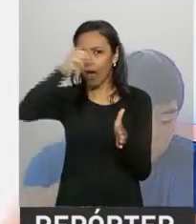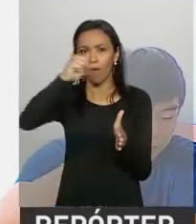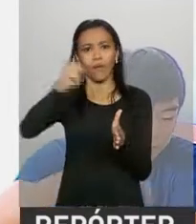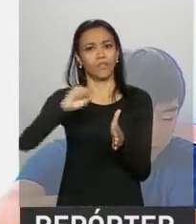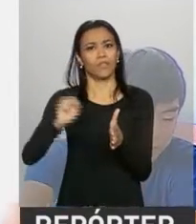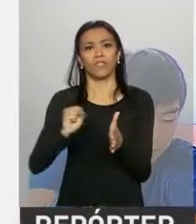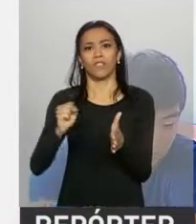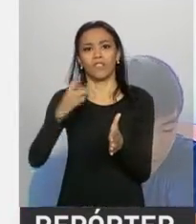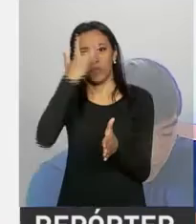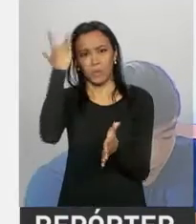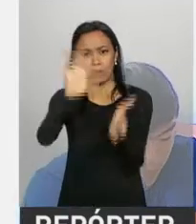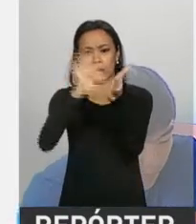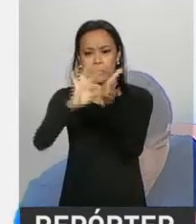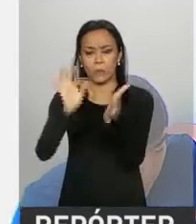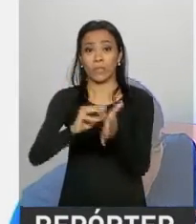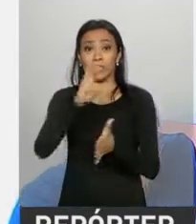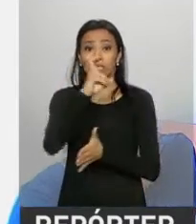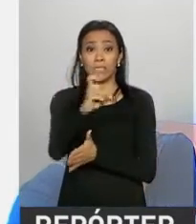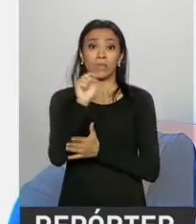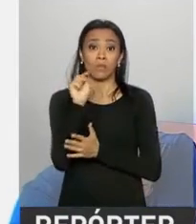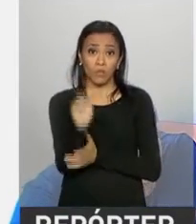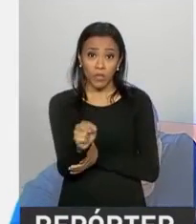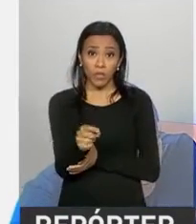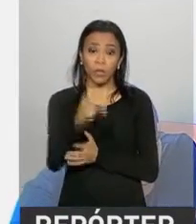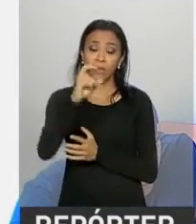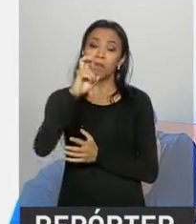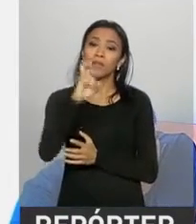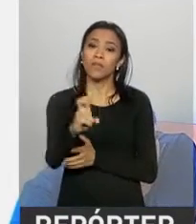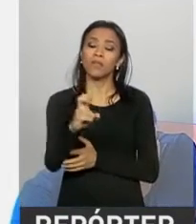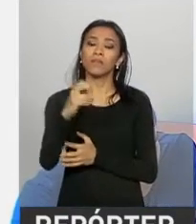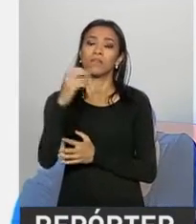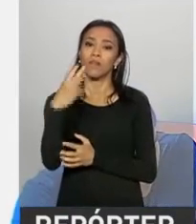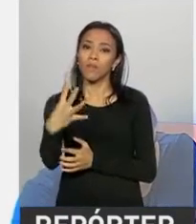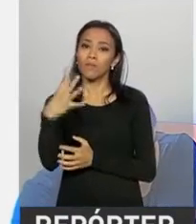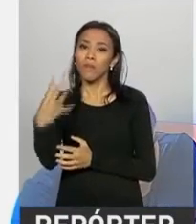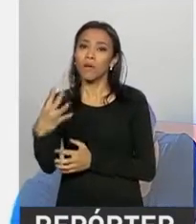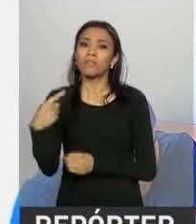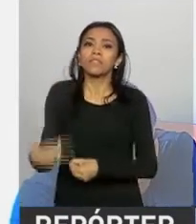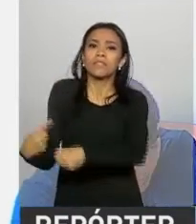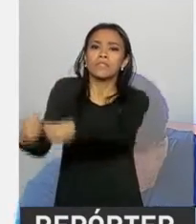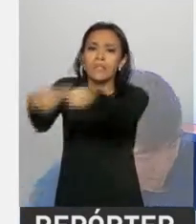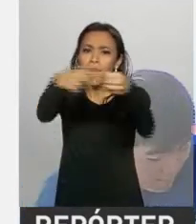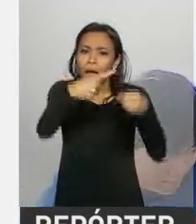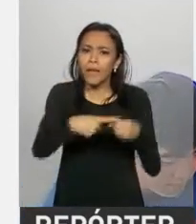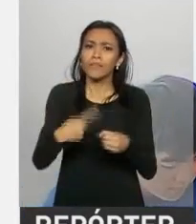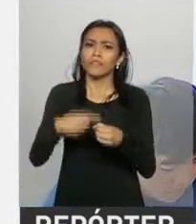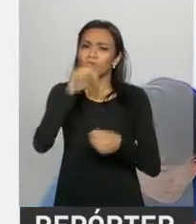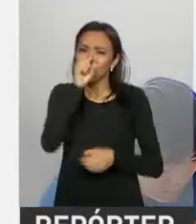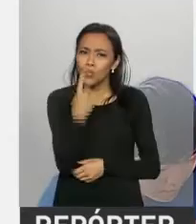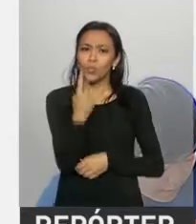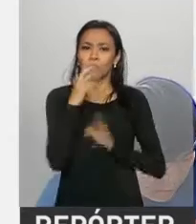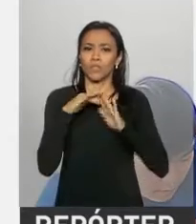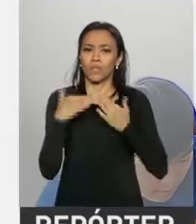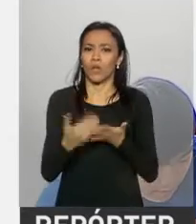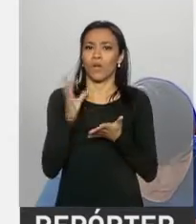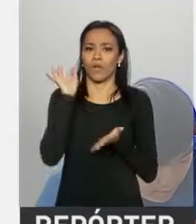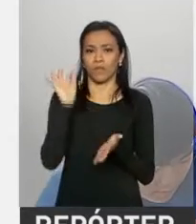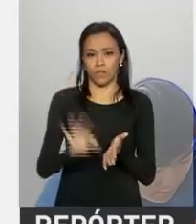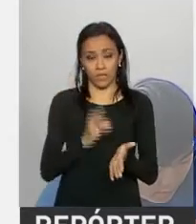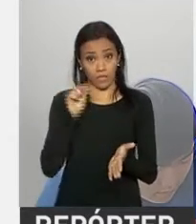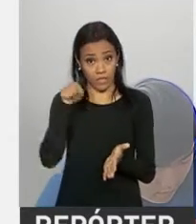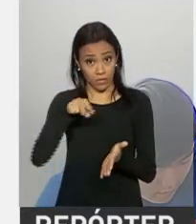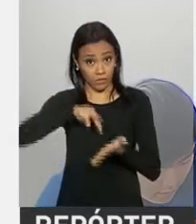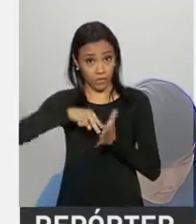municípios foram 5544 as cidades com pelo menos uma escola escrita o que